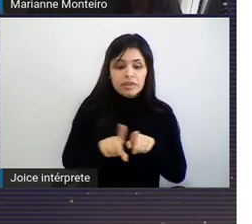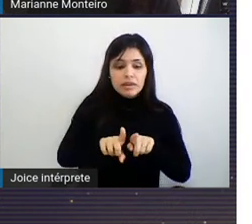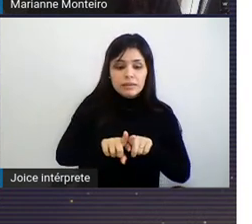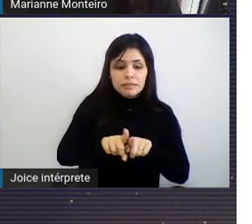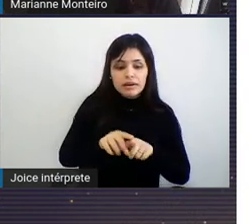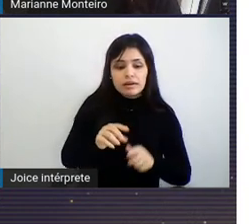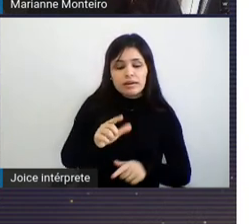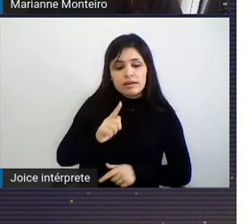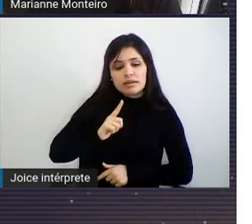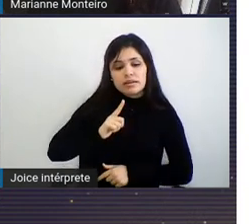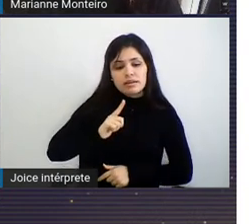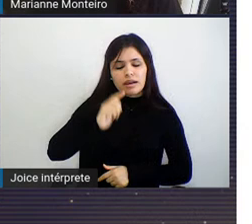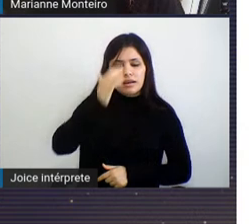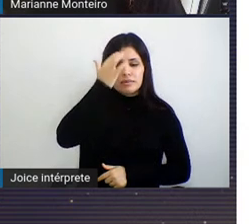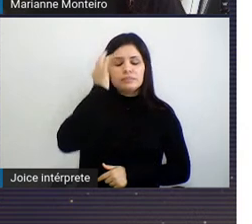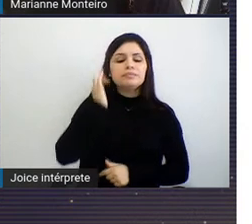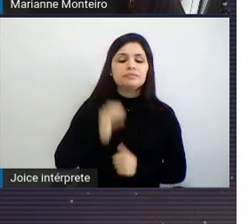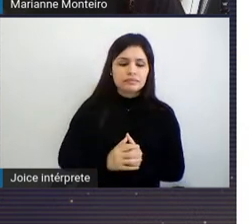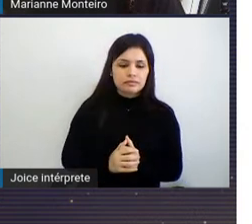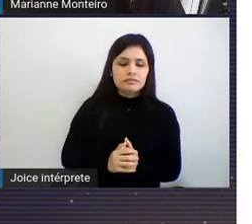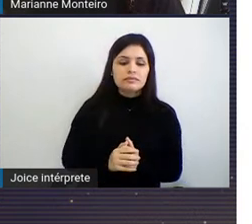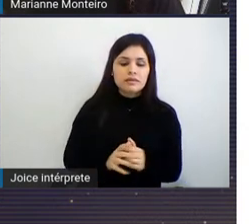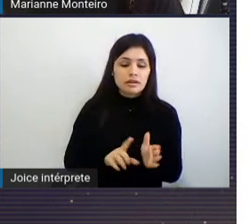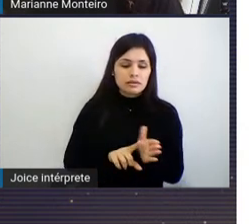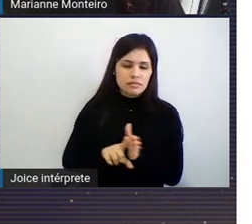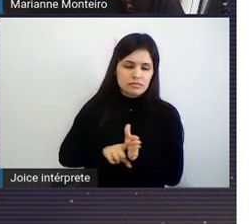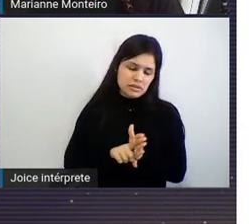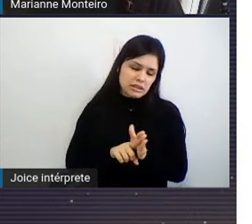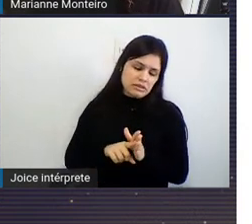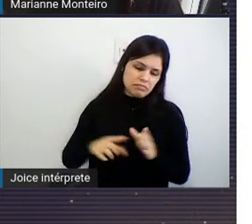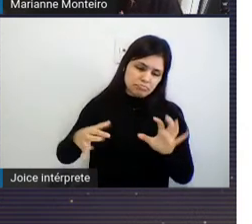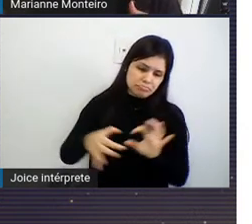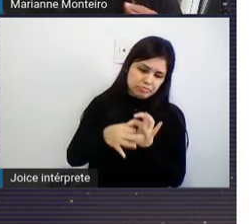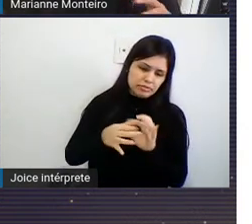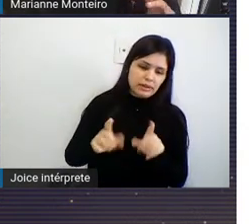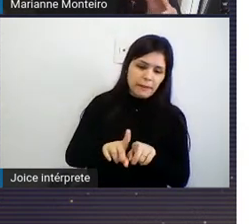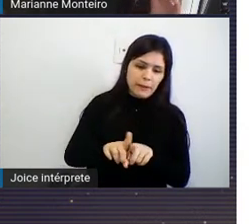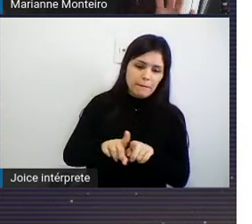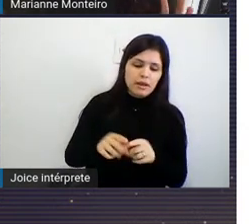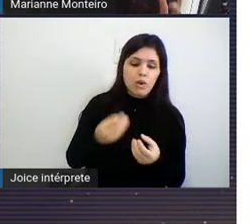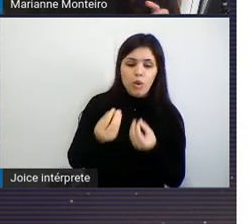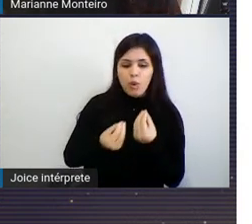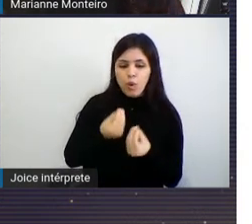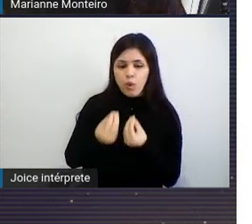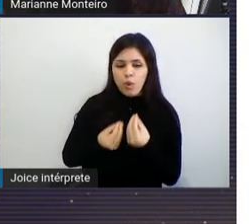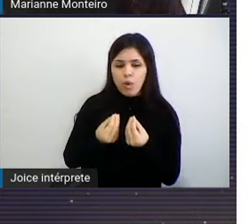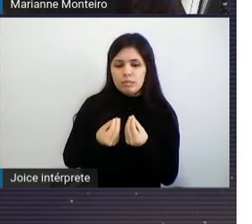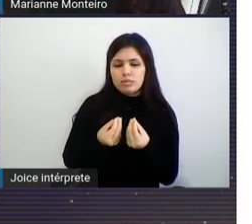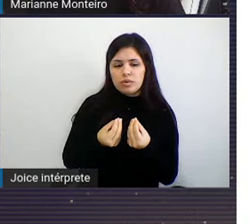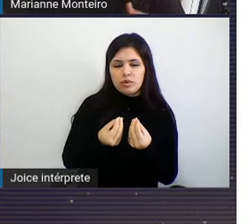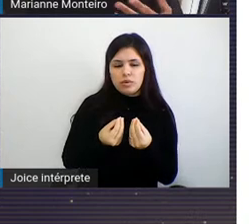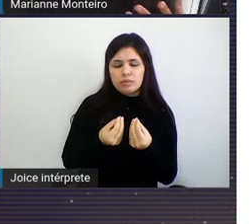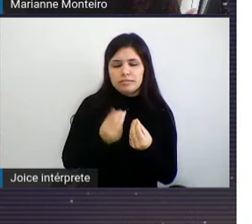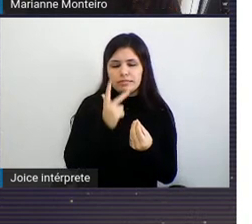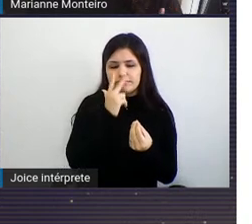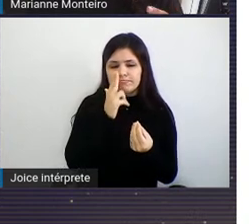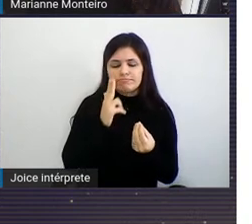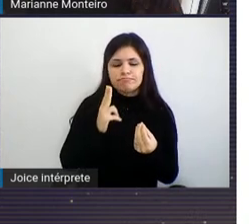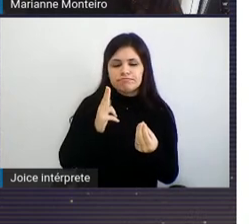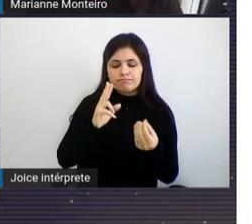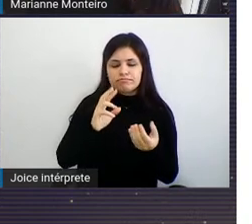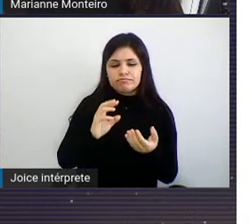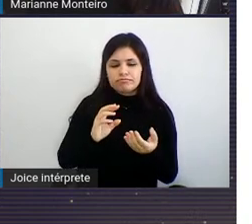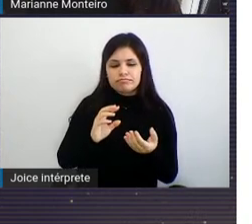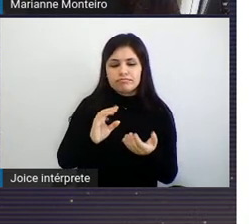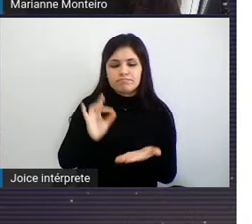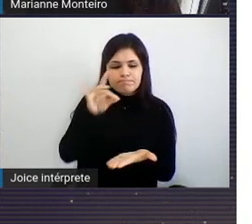obviamente, bastante pesquisa também sobre como acelerar o hardware, como implementar a computação de forma mais